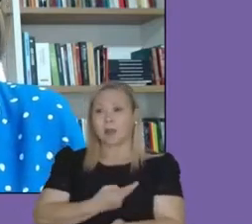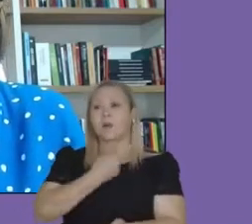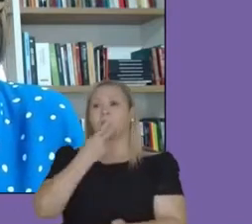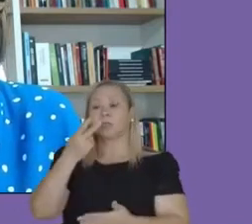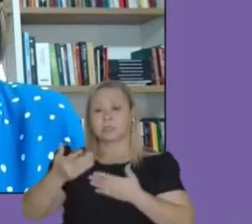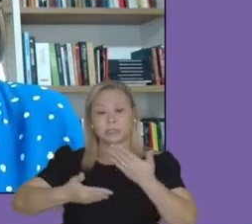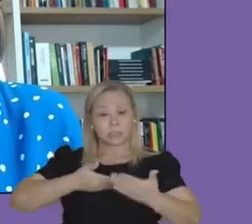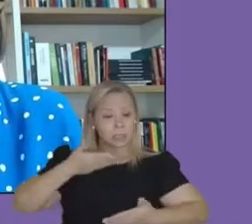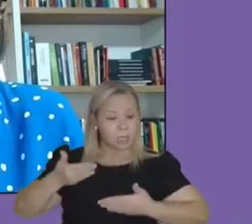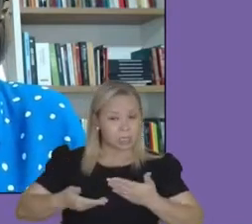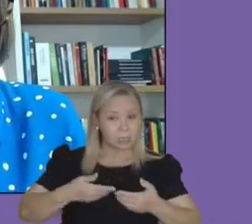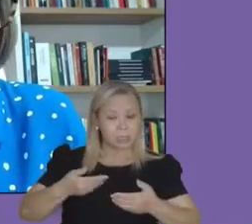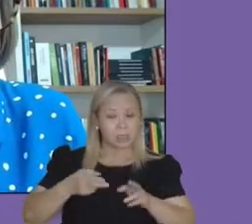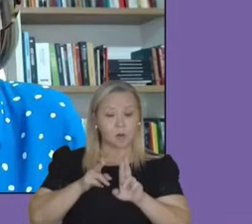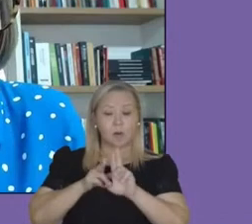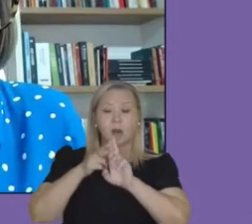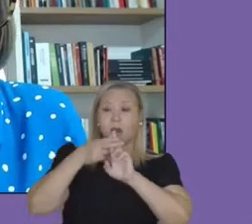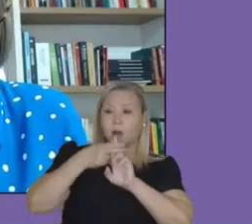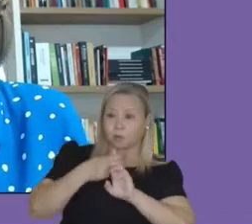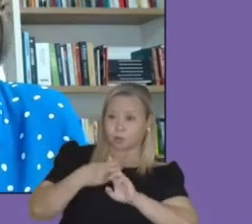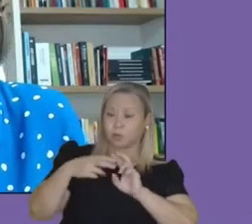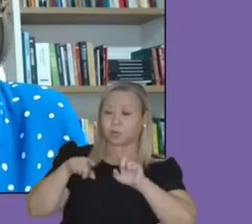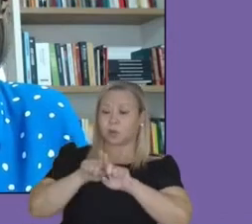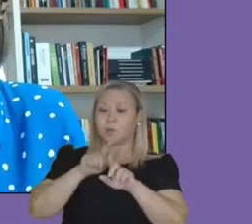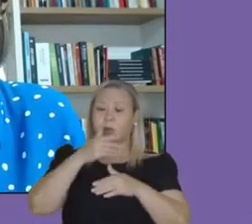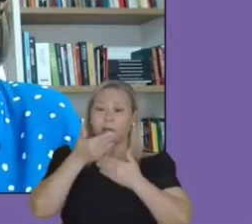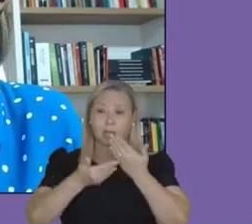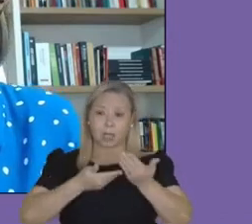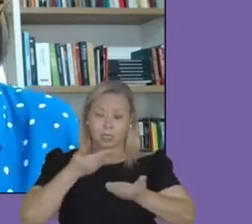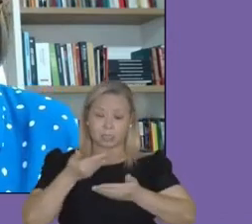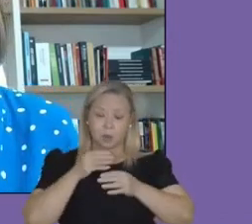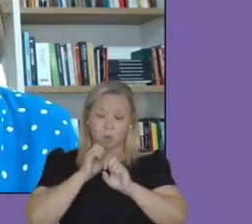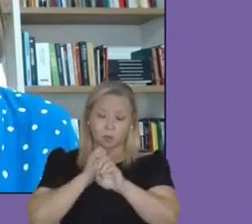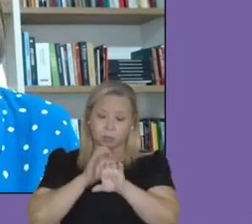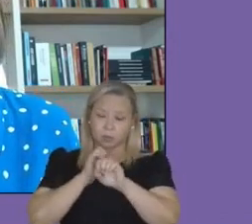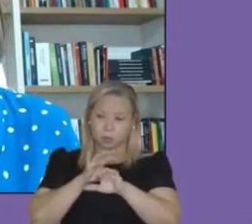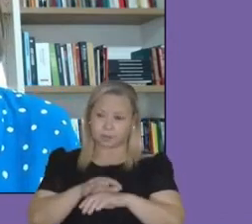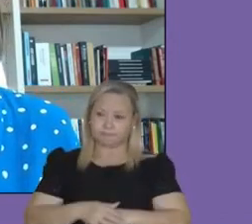em relação ao Sistema Único e em relação à educação.